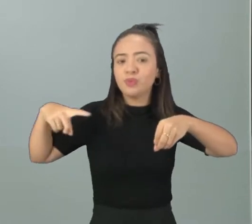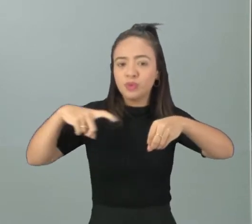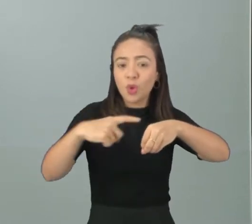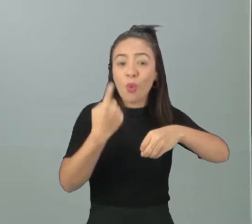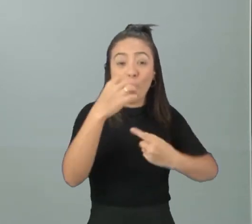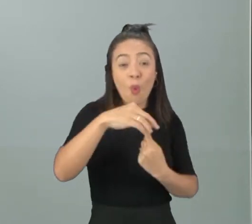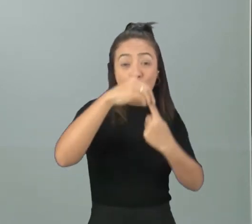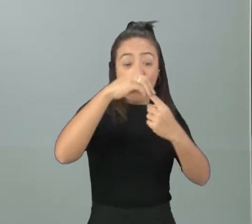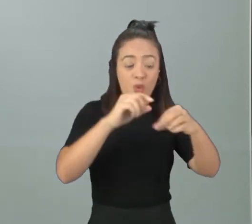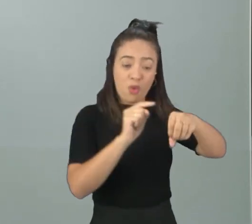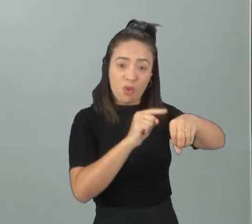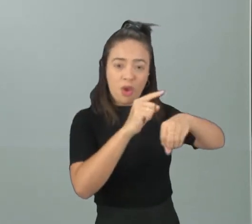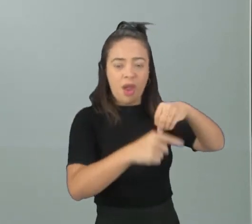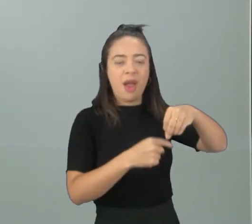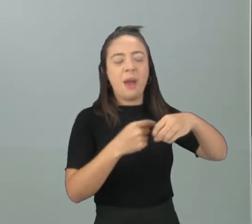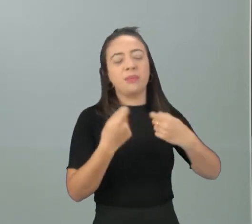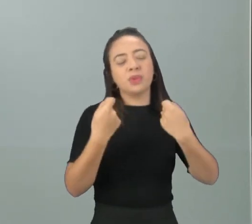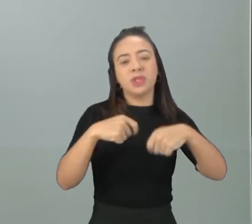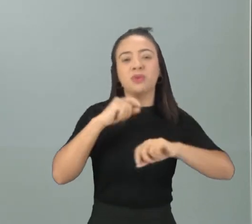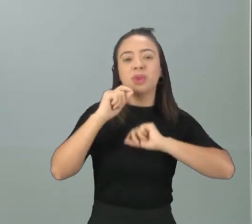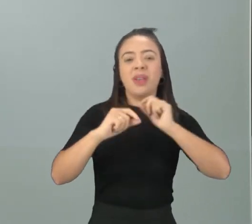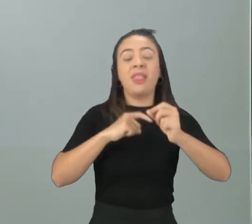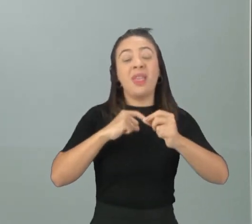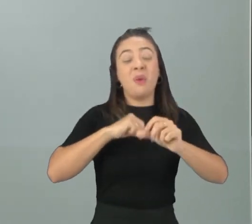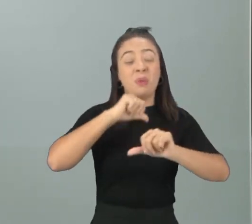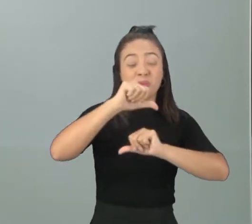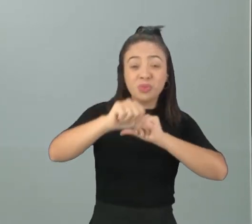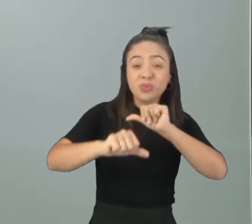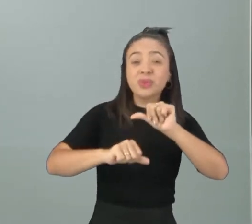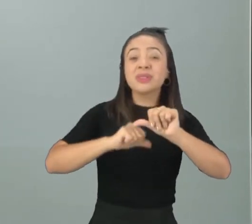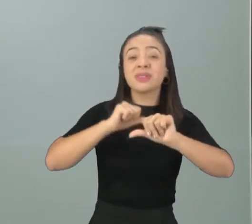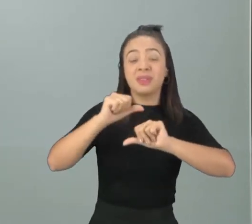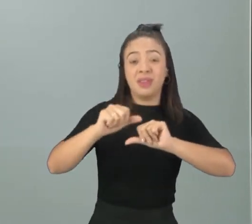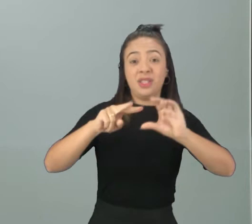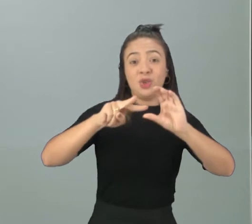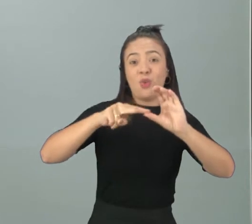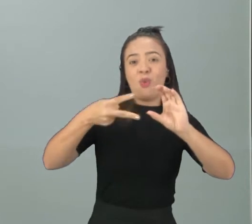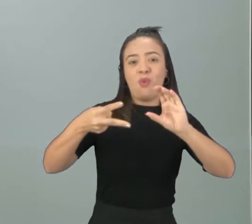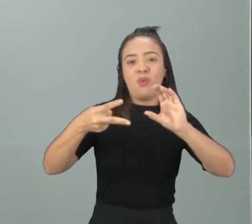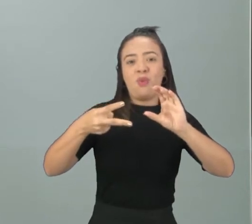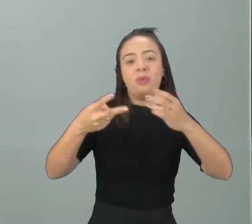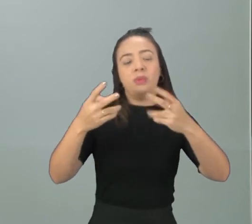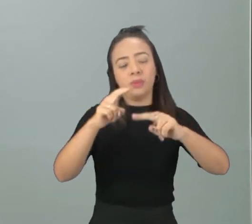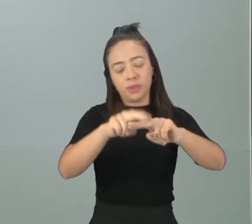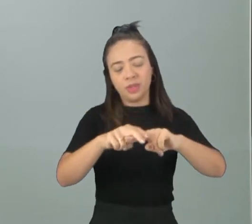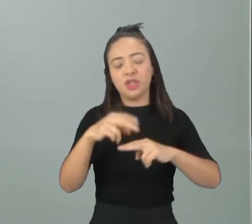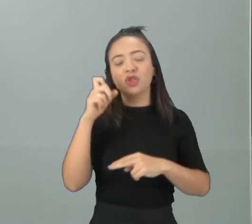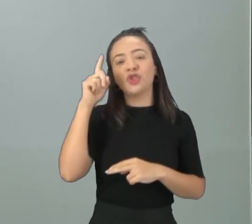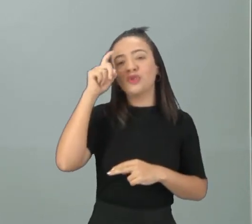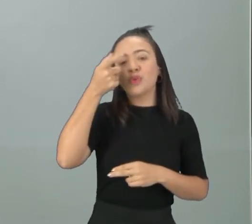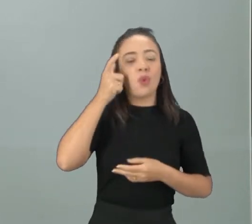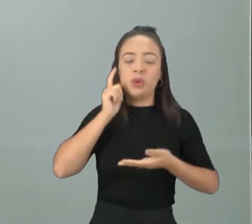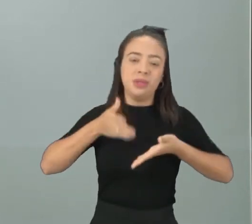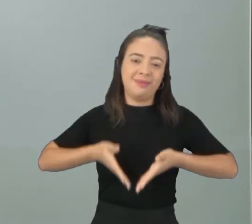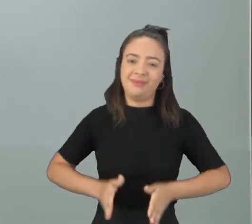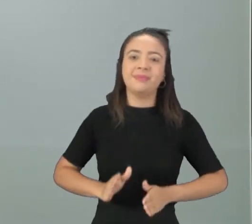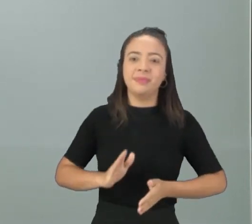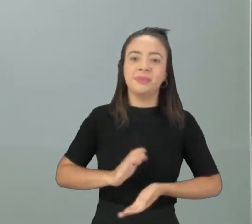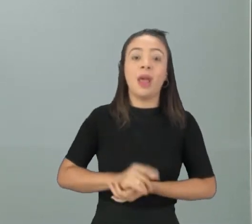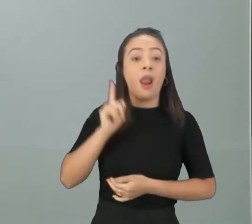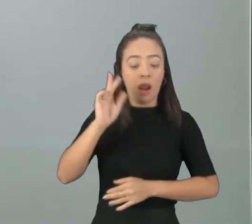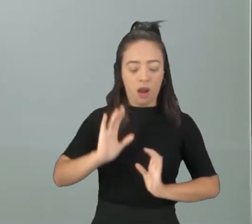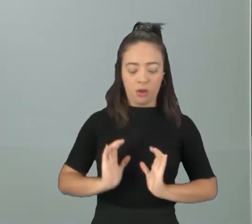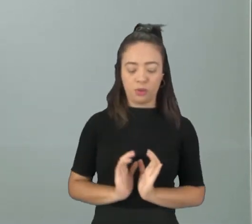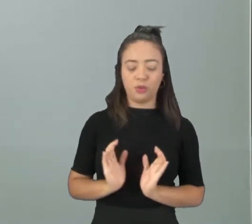num ovócito vai causar uma alteração cromossômica, né? Genética. Então, é provável que ele não consiga se desenvolver lá no